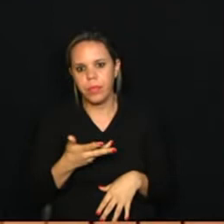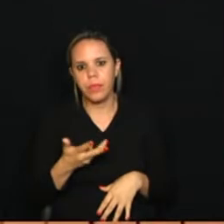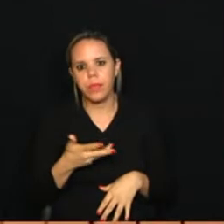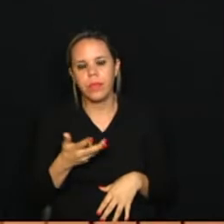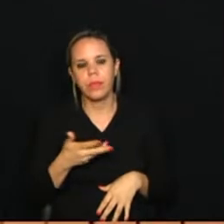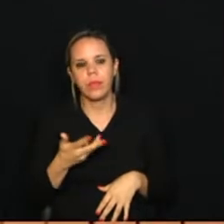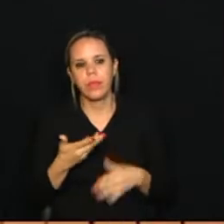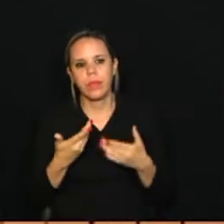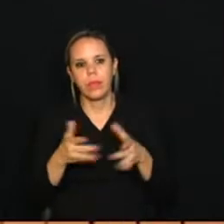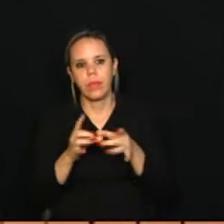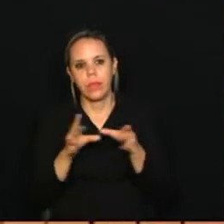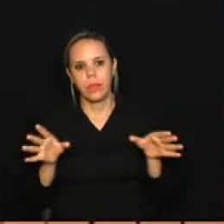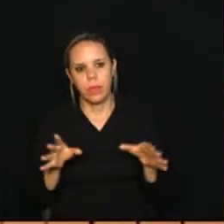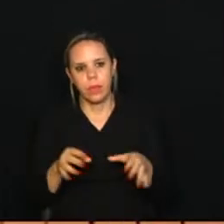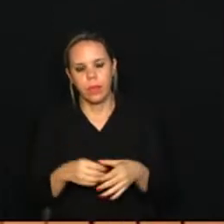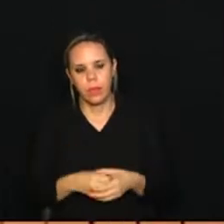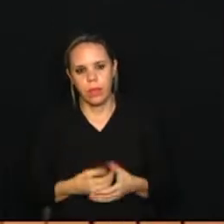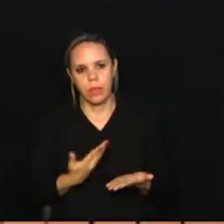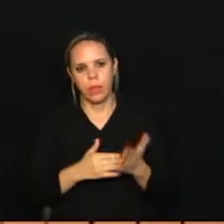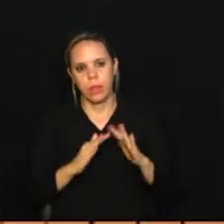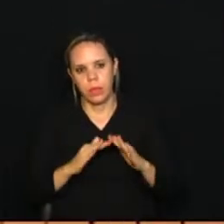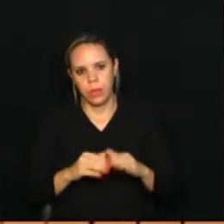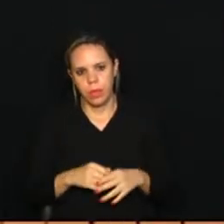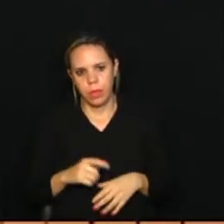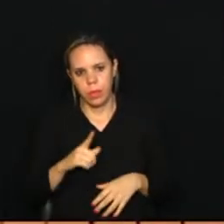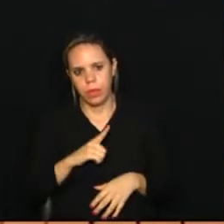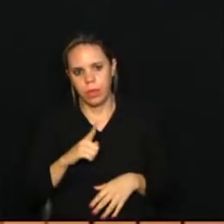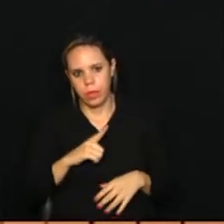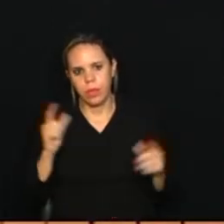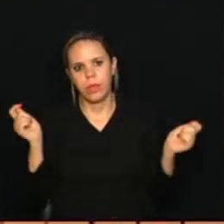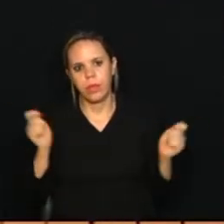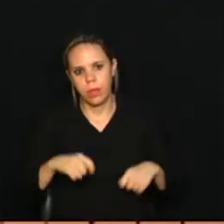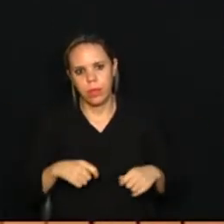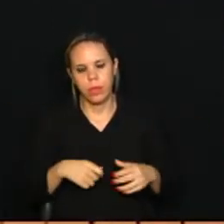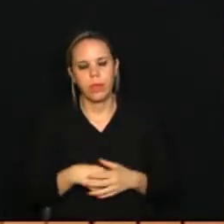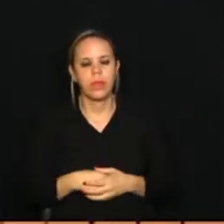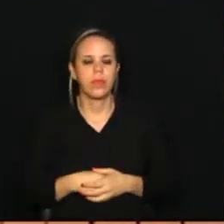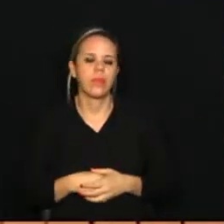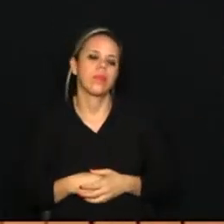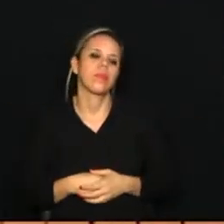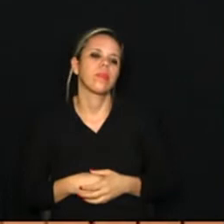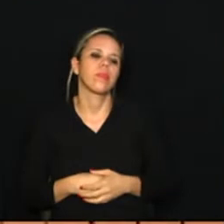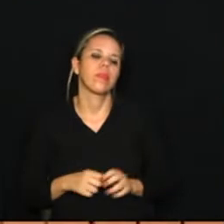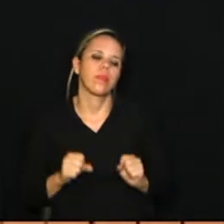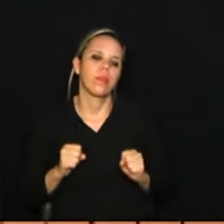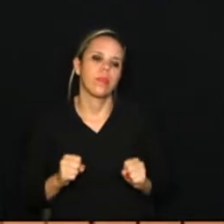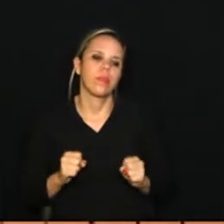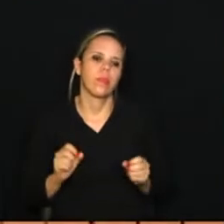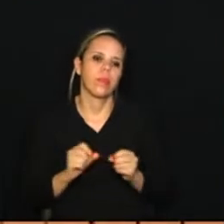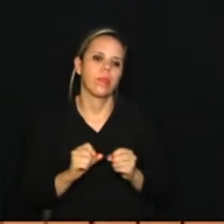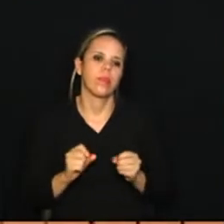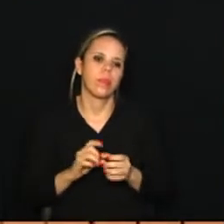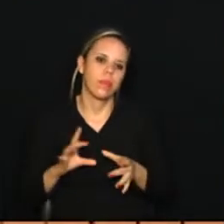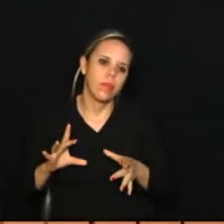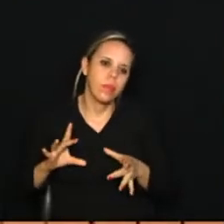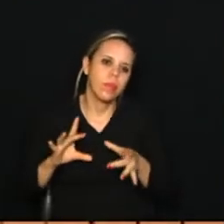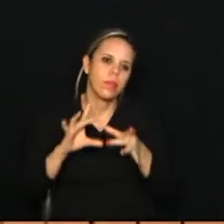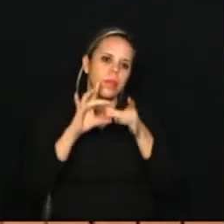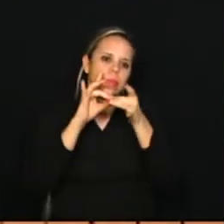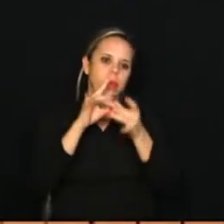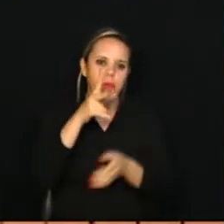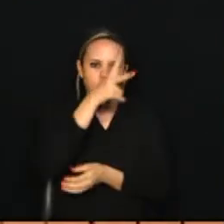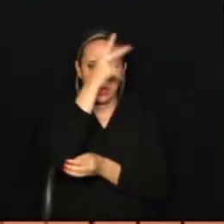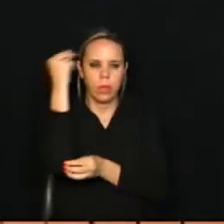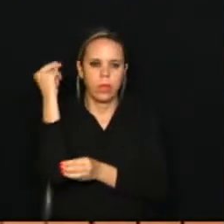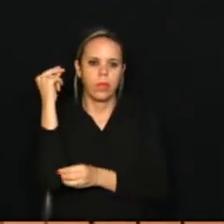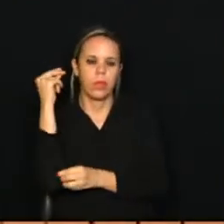a liberação e as escolas que têm condições, né, para que elas possam fazer esse convênio com a prefeitura